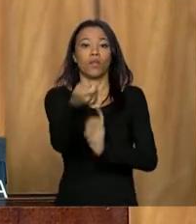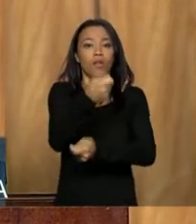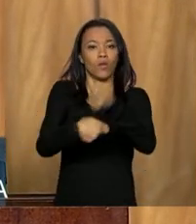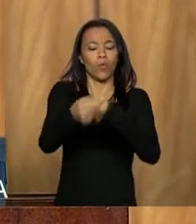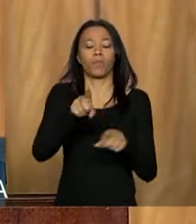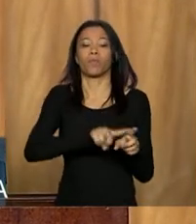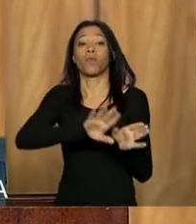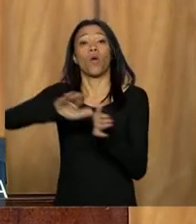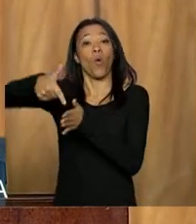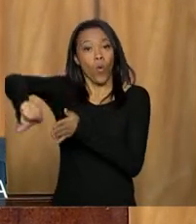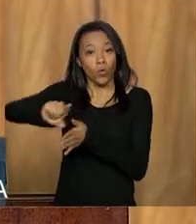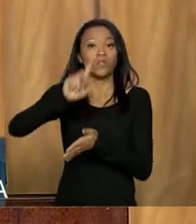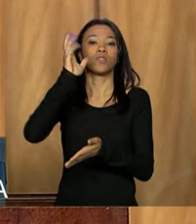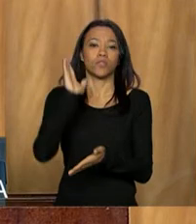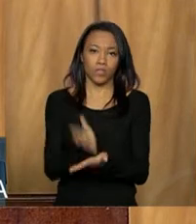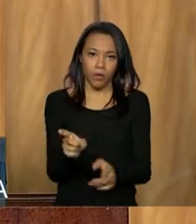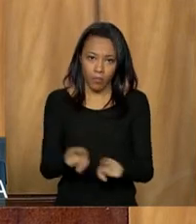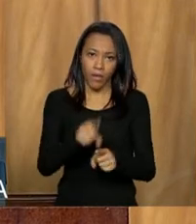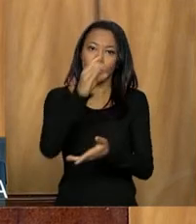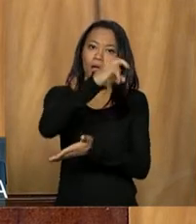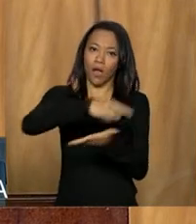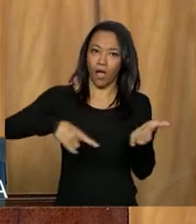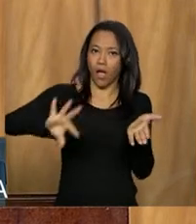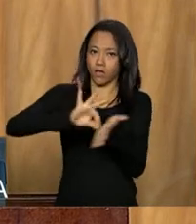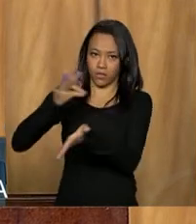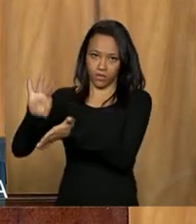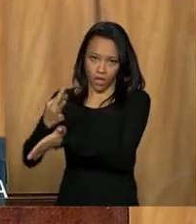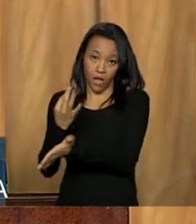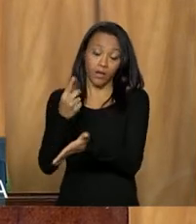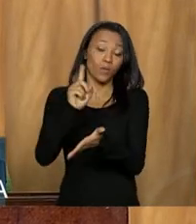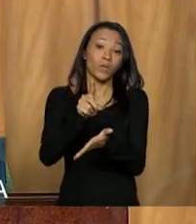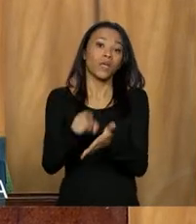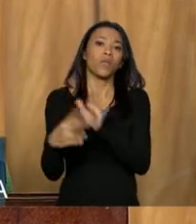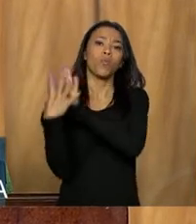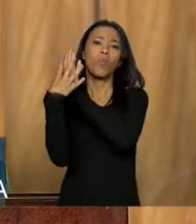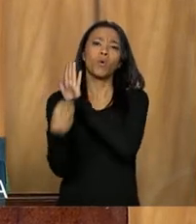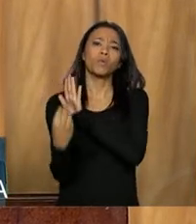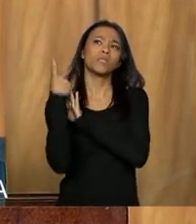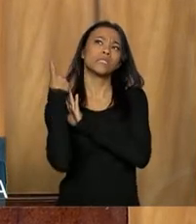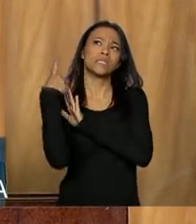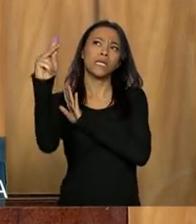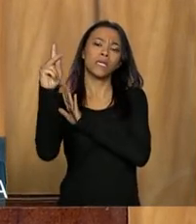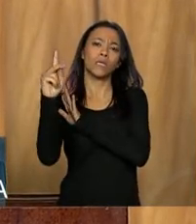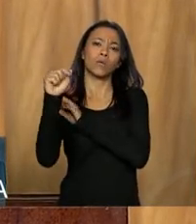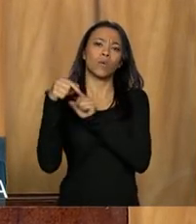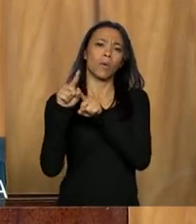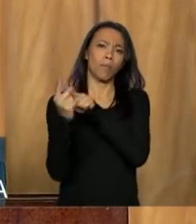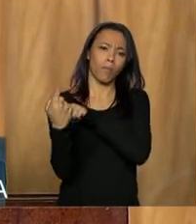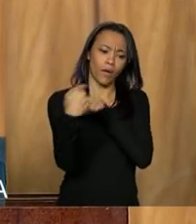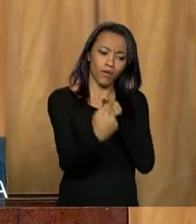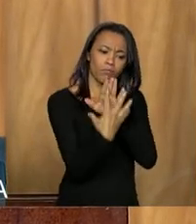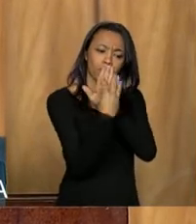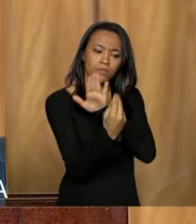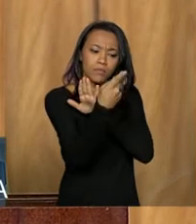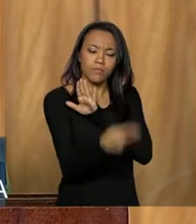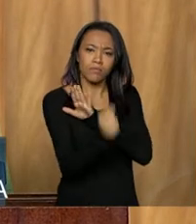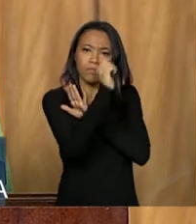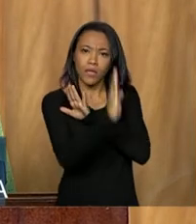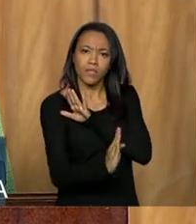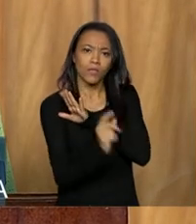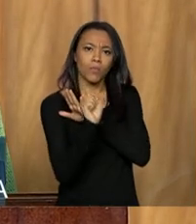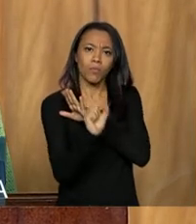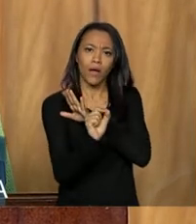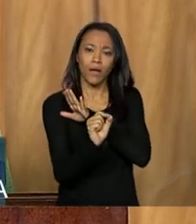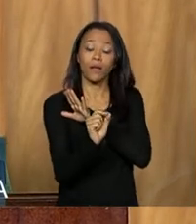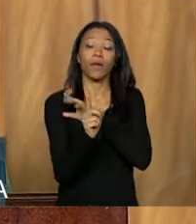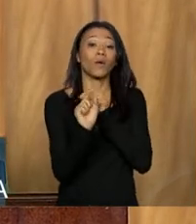assinado também um Memorando de Entendimento sobre a transferência do modelo coreano do Centro para a Economia Criativa e Inovação para